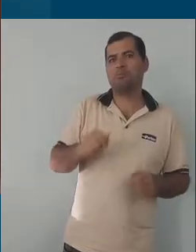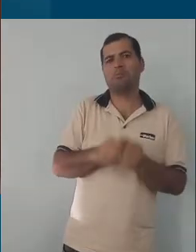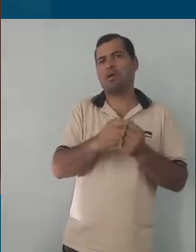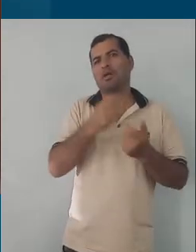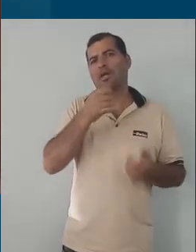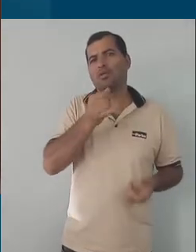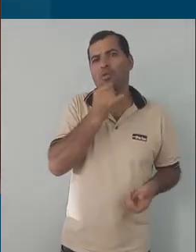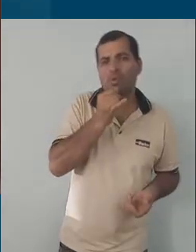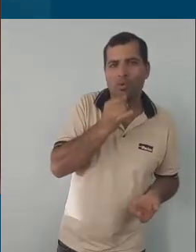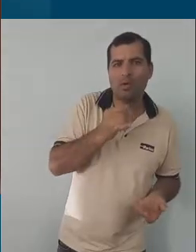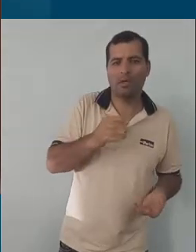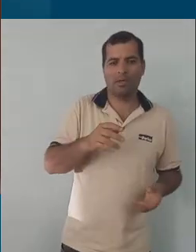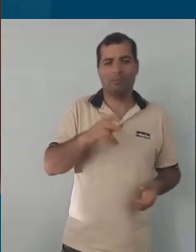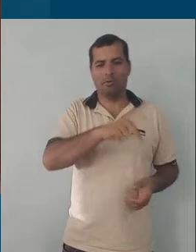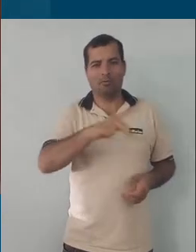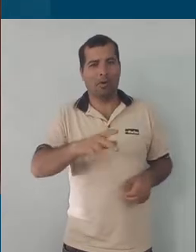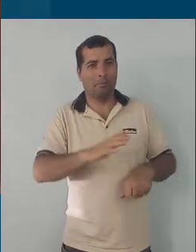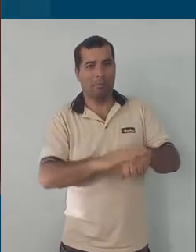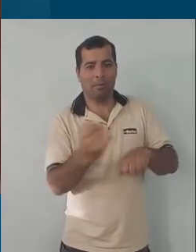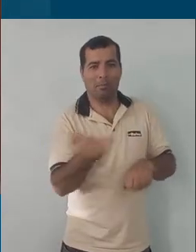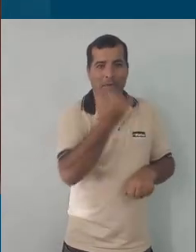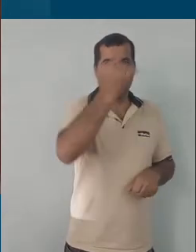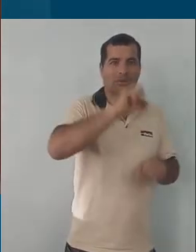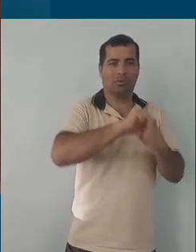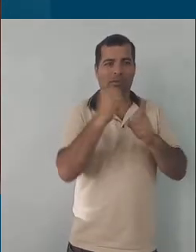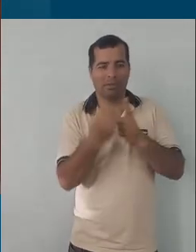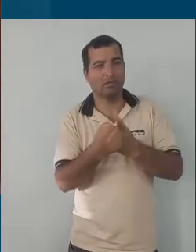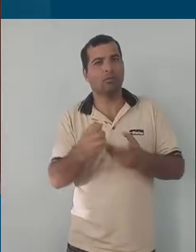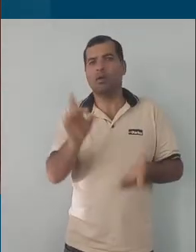profissional mais importante da sociedade. É de